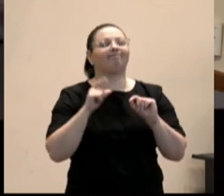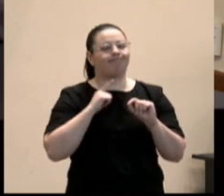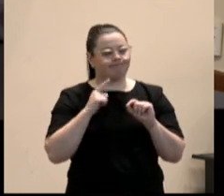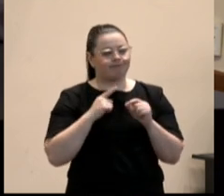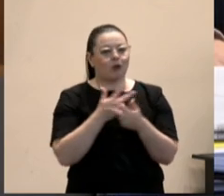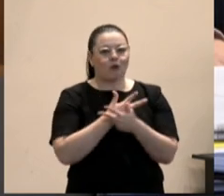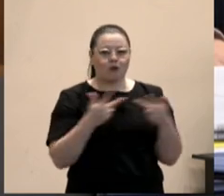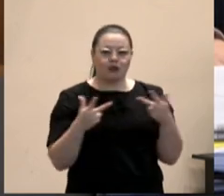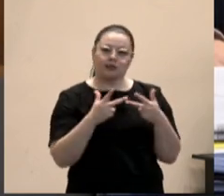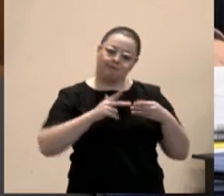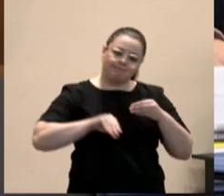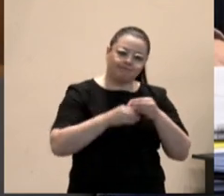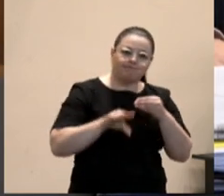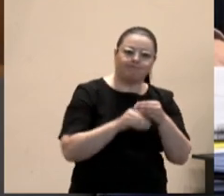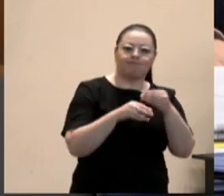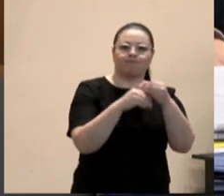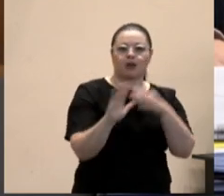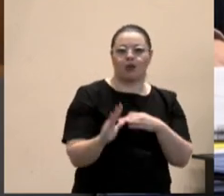Né?